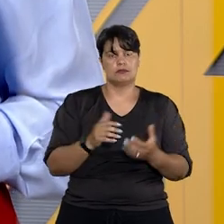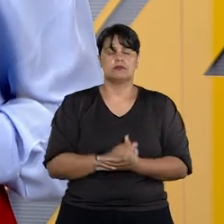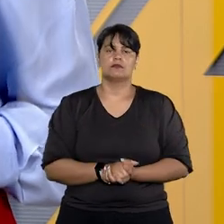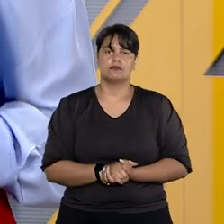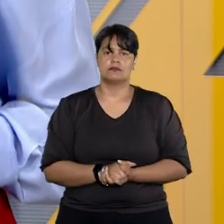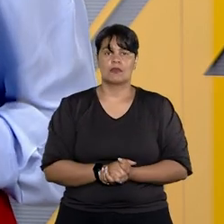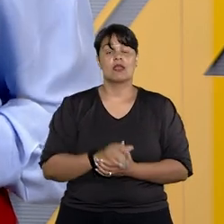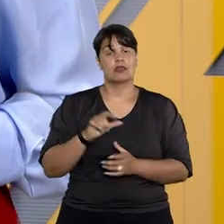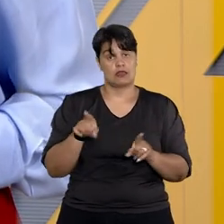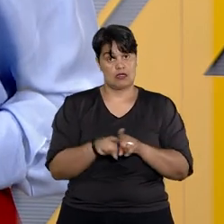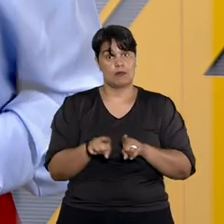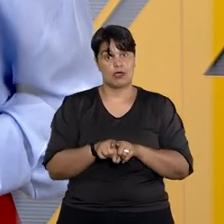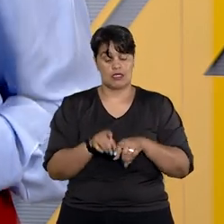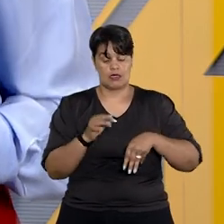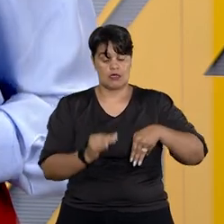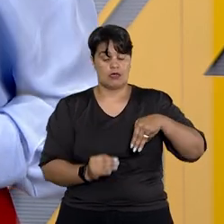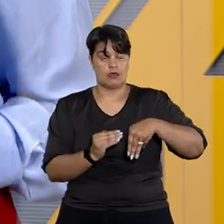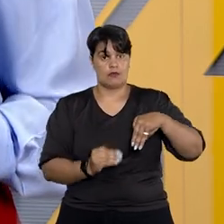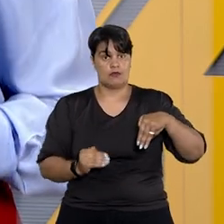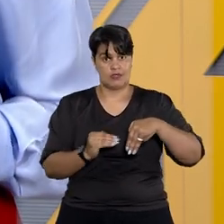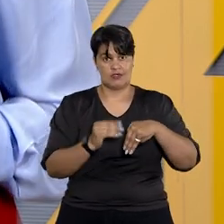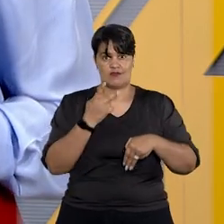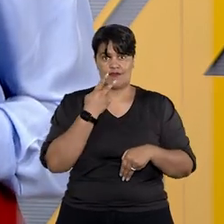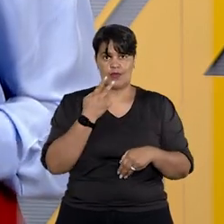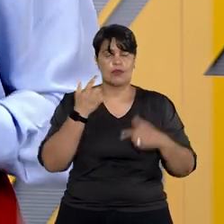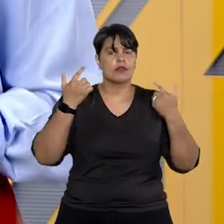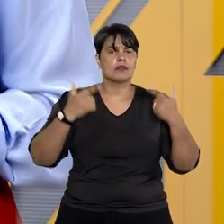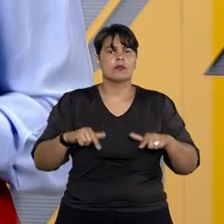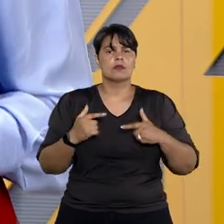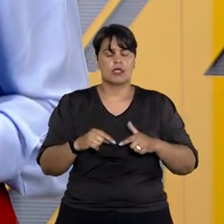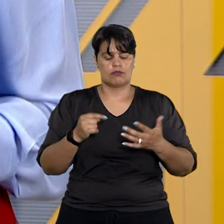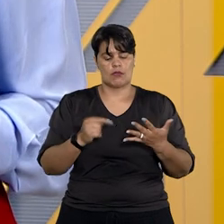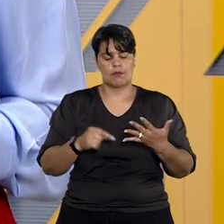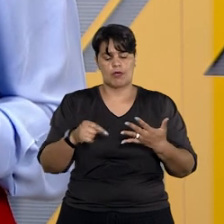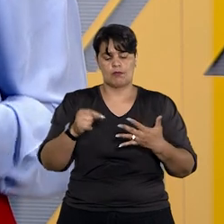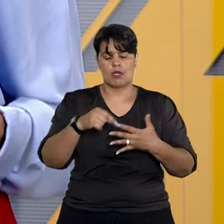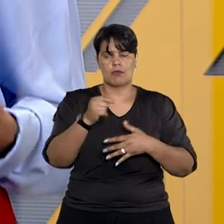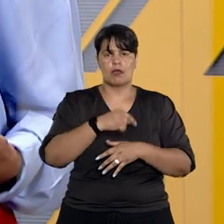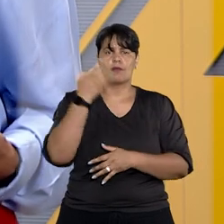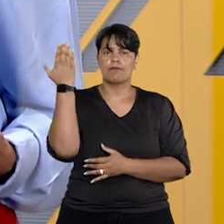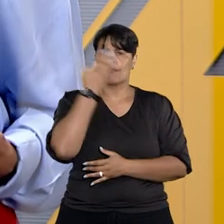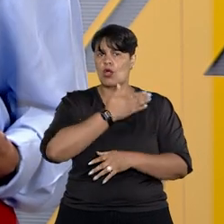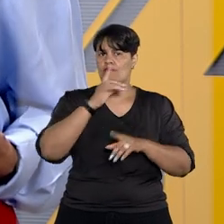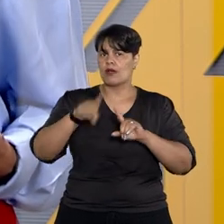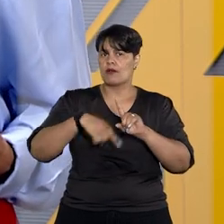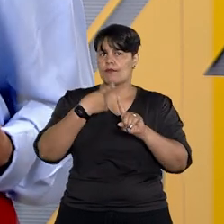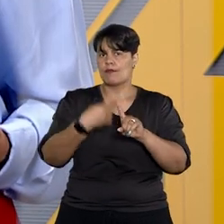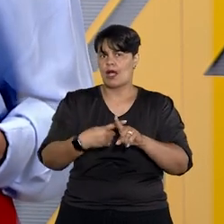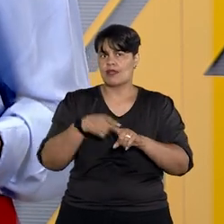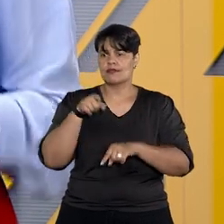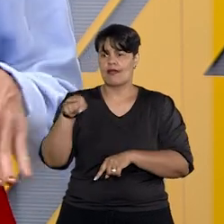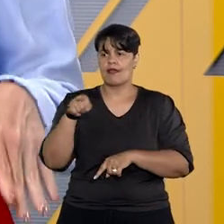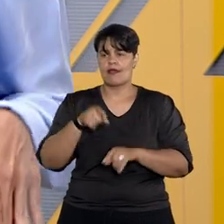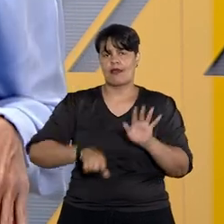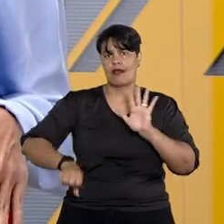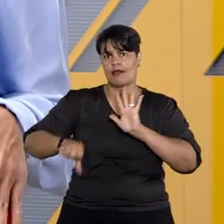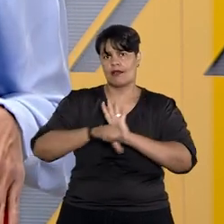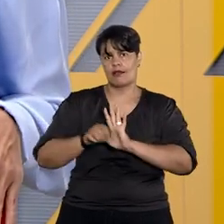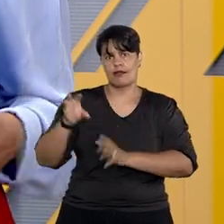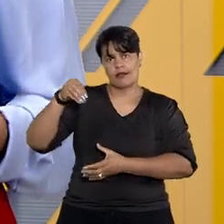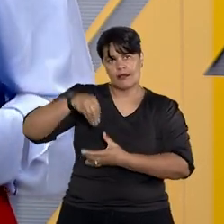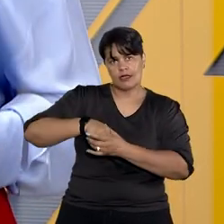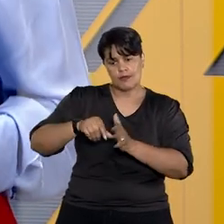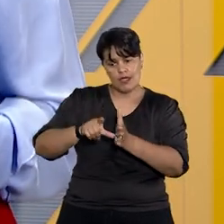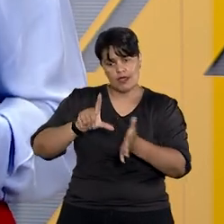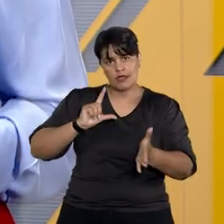reprovabilidade. Laurita Vaz também apontou que não foi produzida nenhuma prova concreta da ocorrência de atividade criminosa